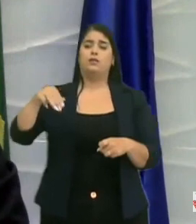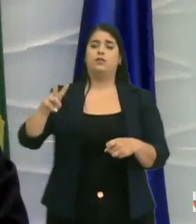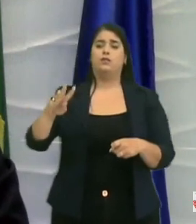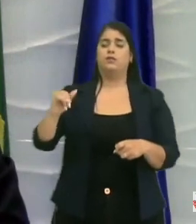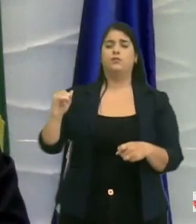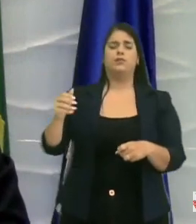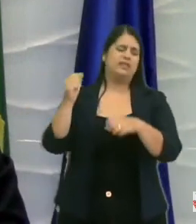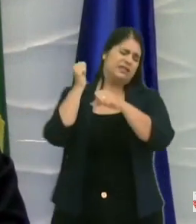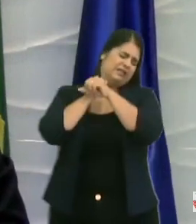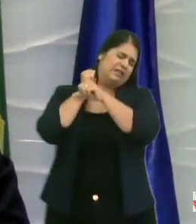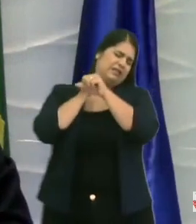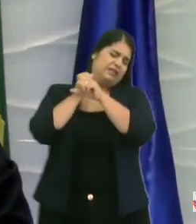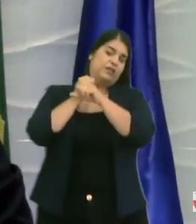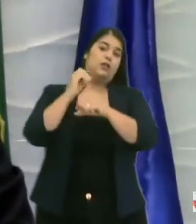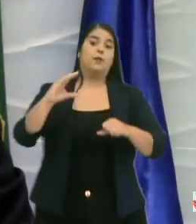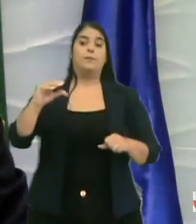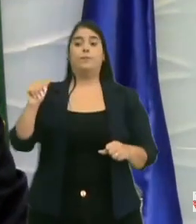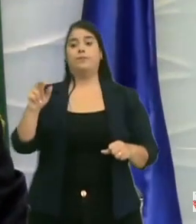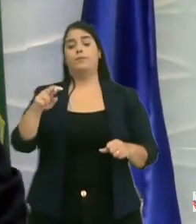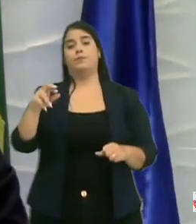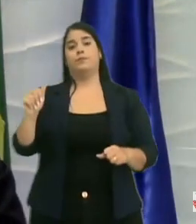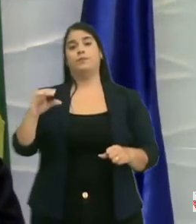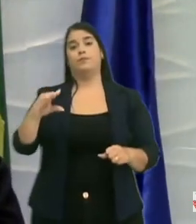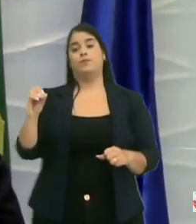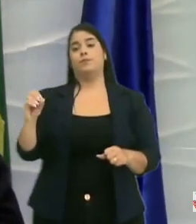de saúde. Sinto Caracol.